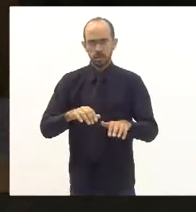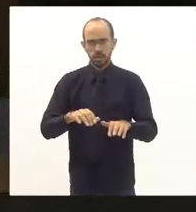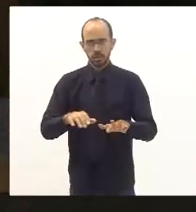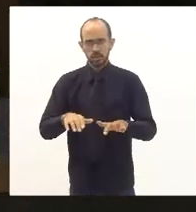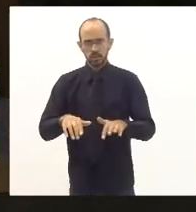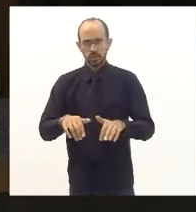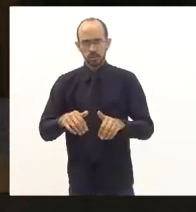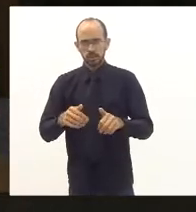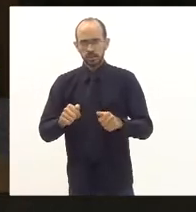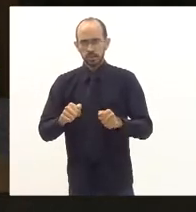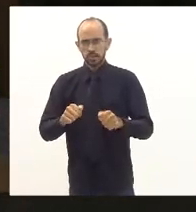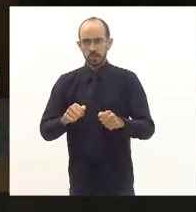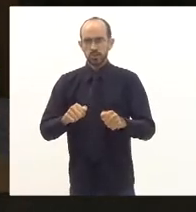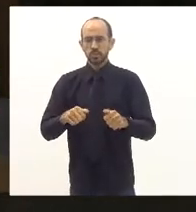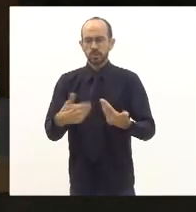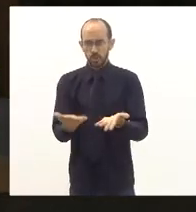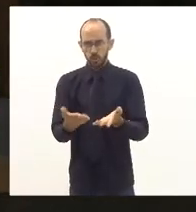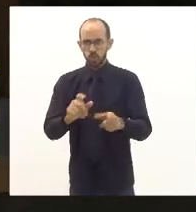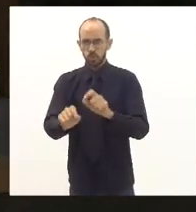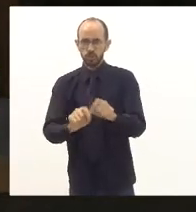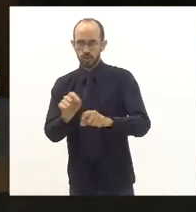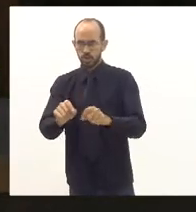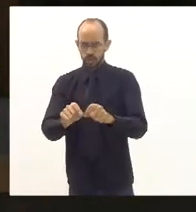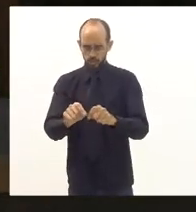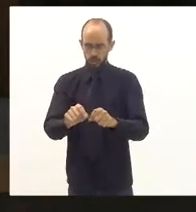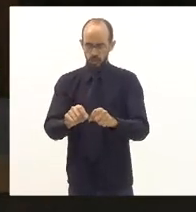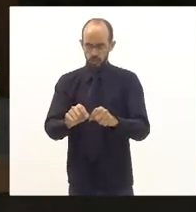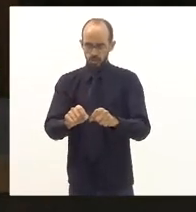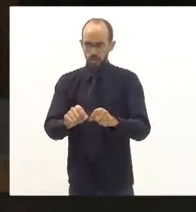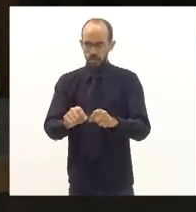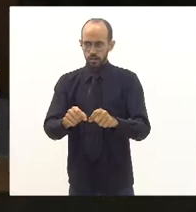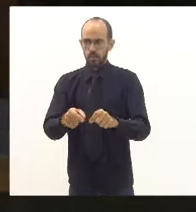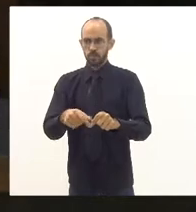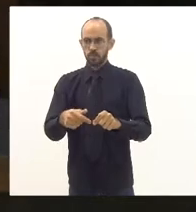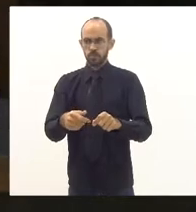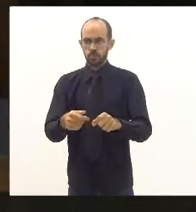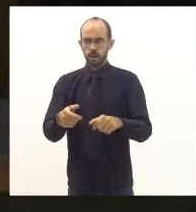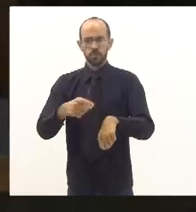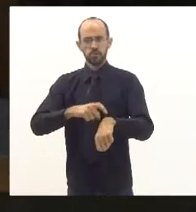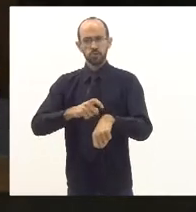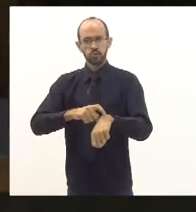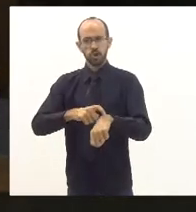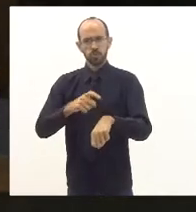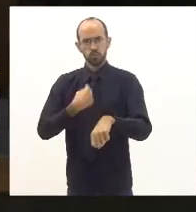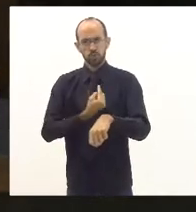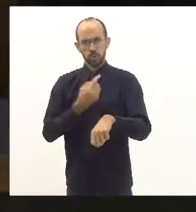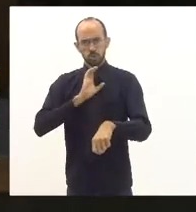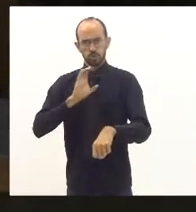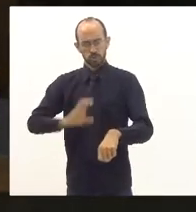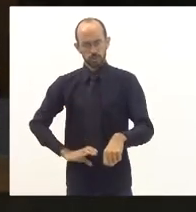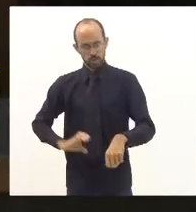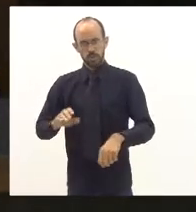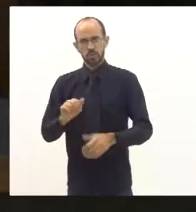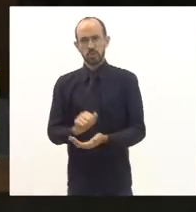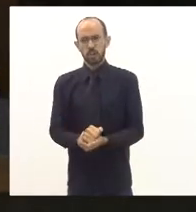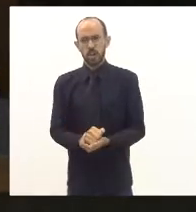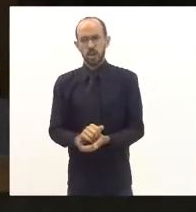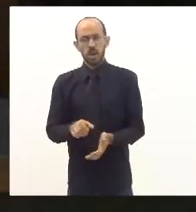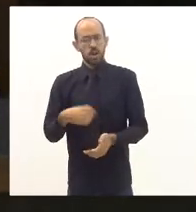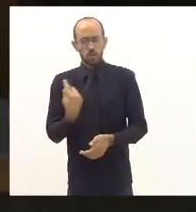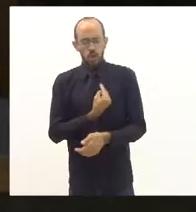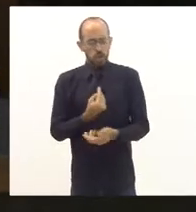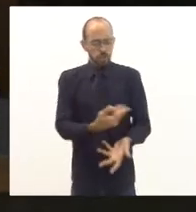aí o companheiro Hernani vai poder falar bem disso, que chegam nos nossos centros de cidadania, né? A gente não atende